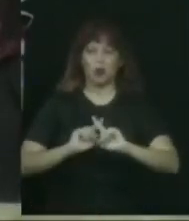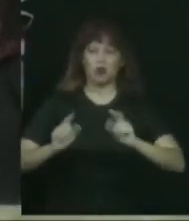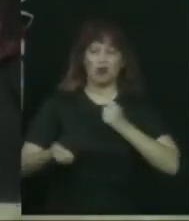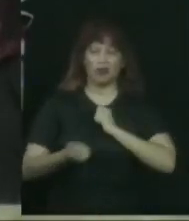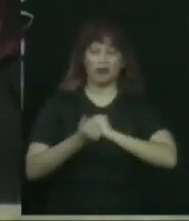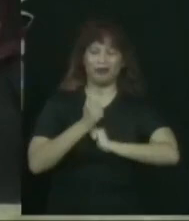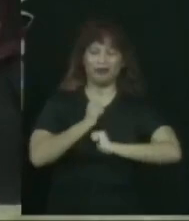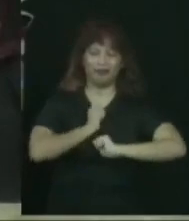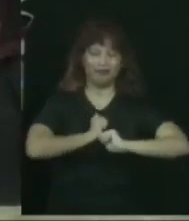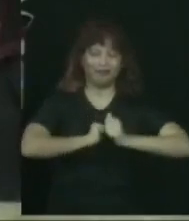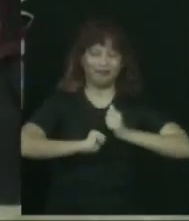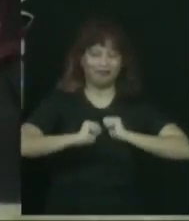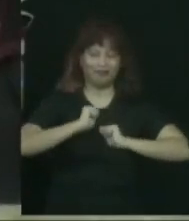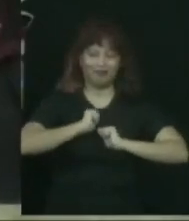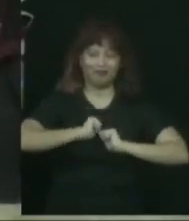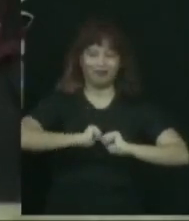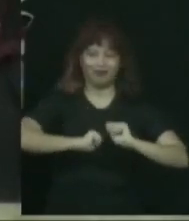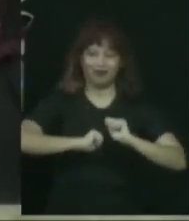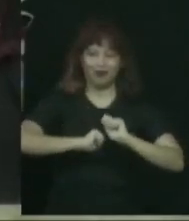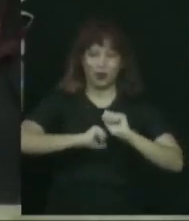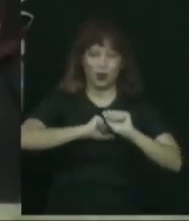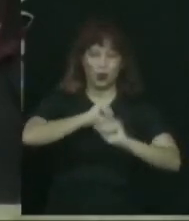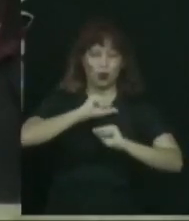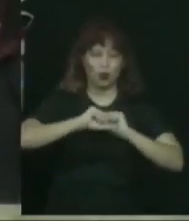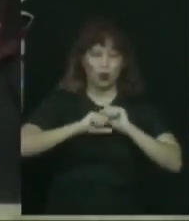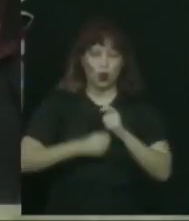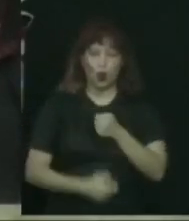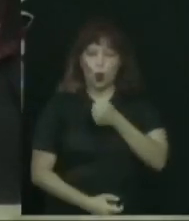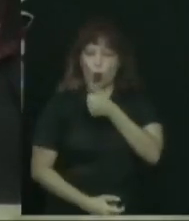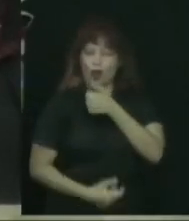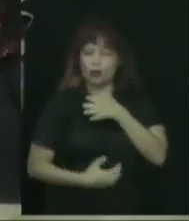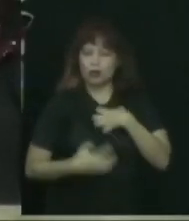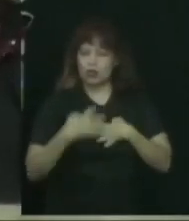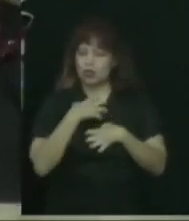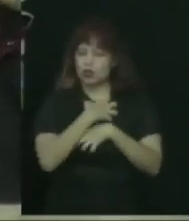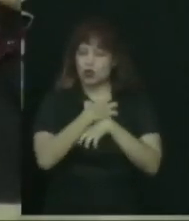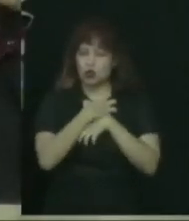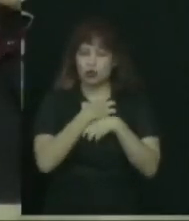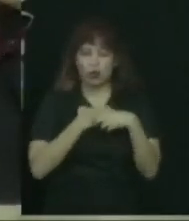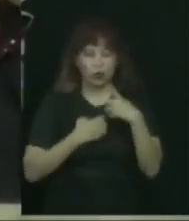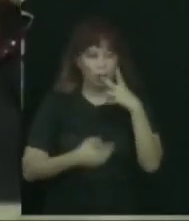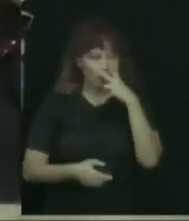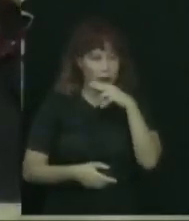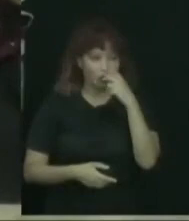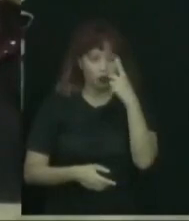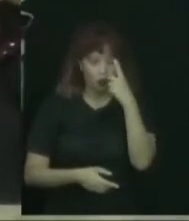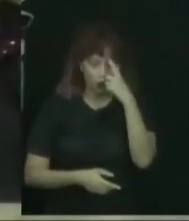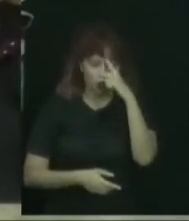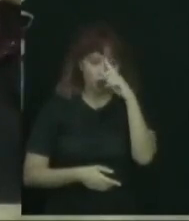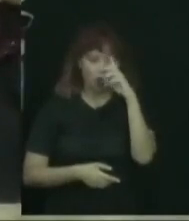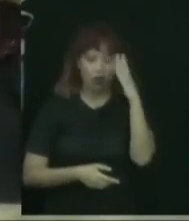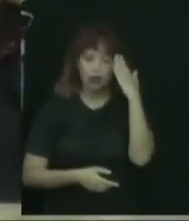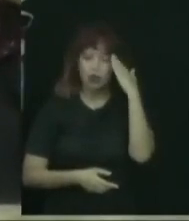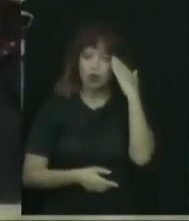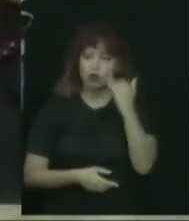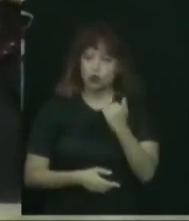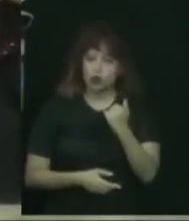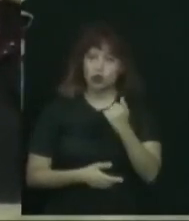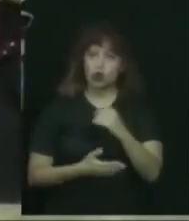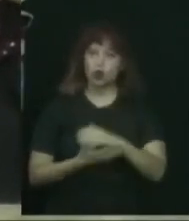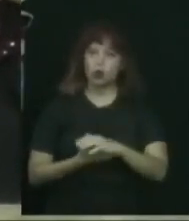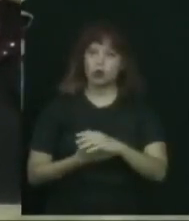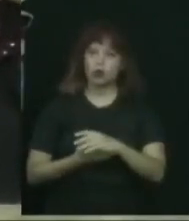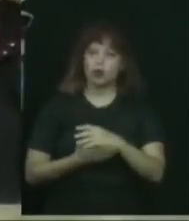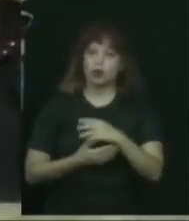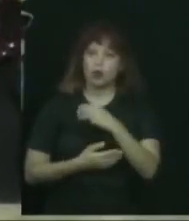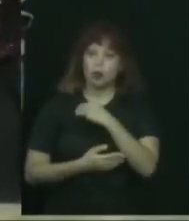que se converteu em quase desespero quando no mesmo dia soube que a ministra Rosa confirmar